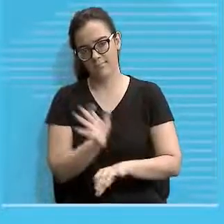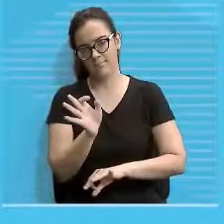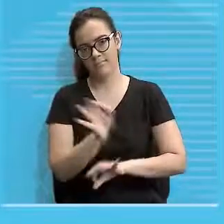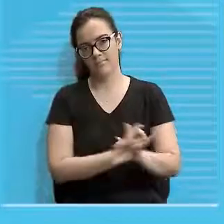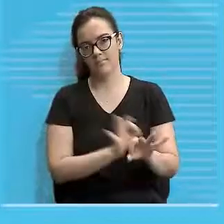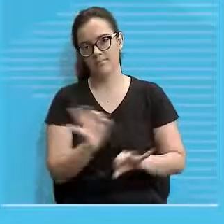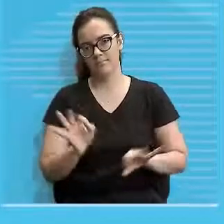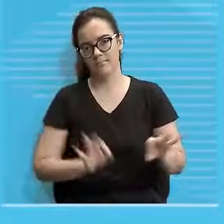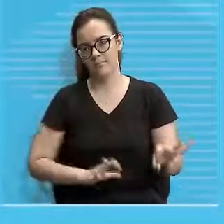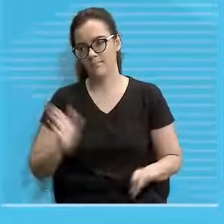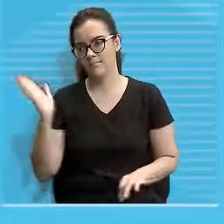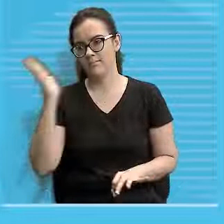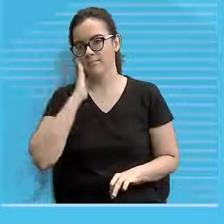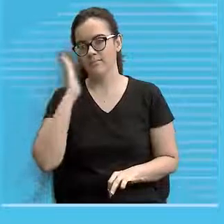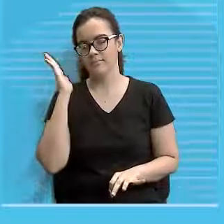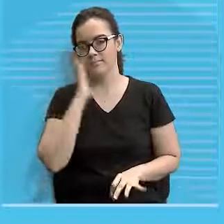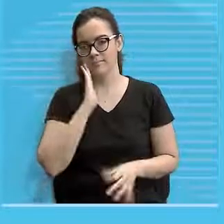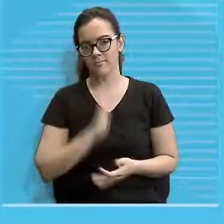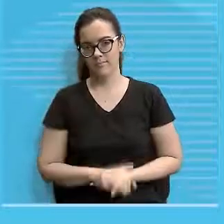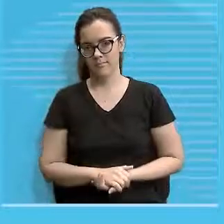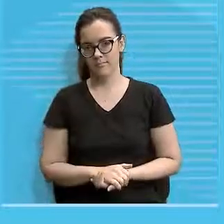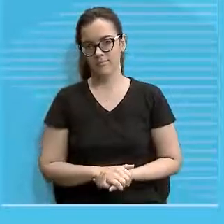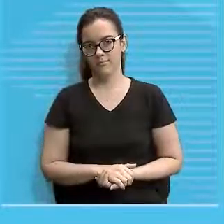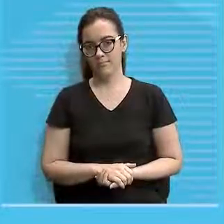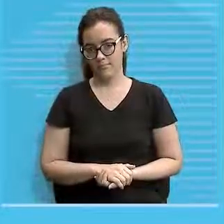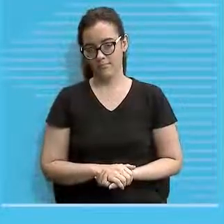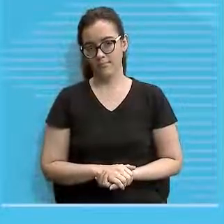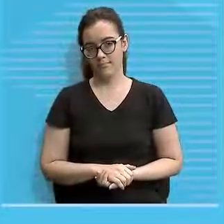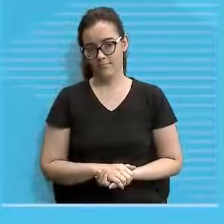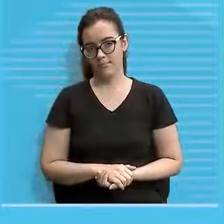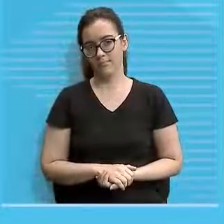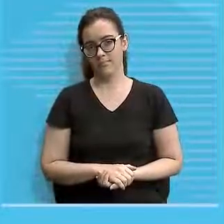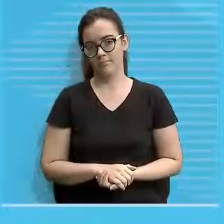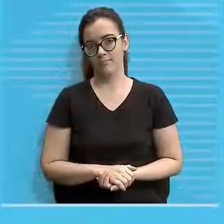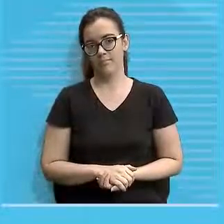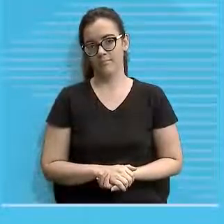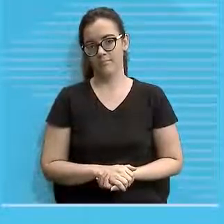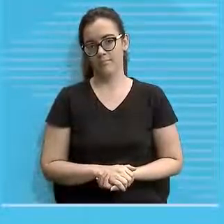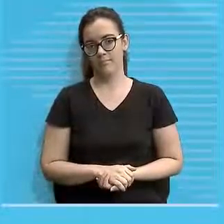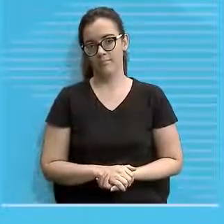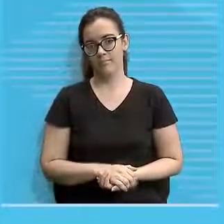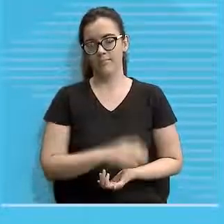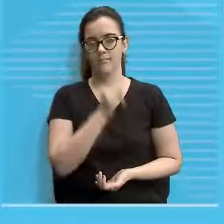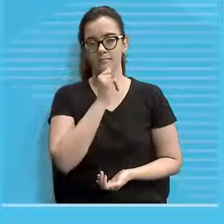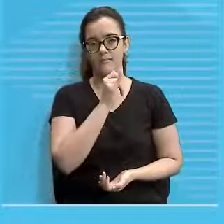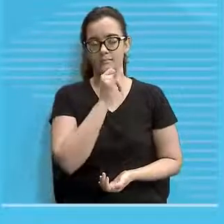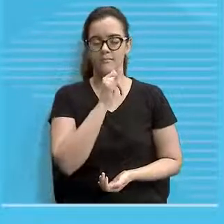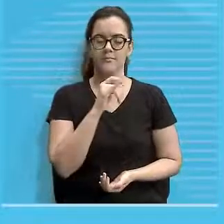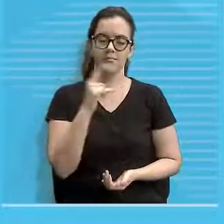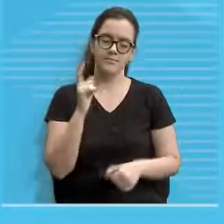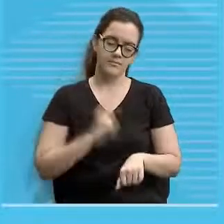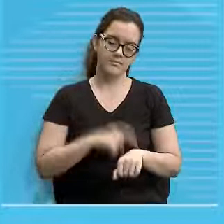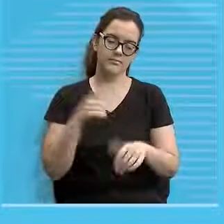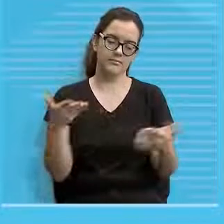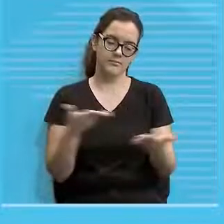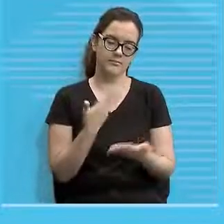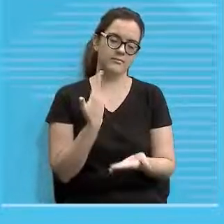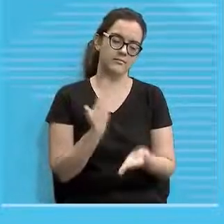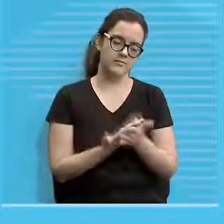que são importantes para você, como é o caso da educação, de você estar aqui assistindo aula,